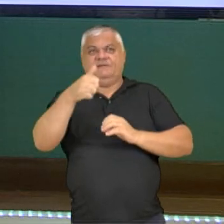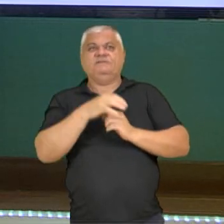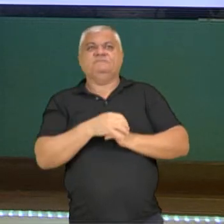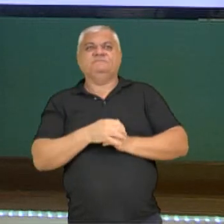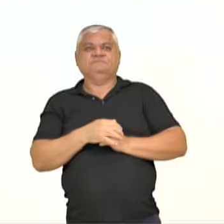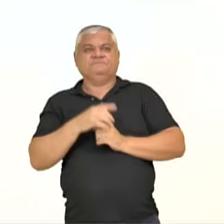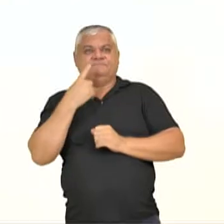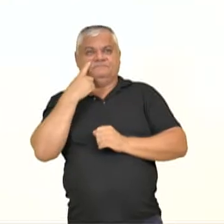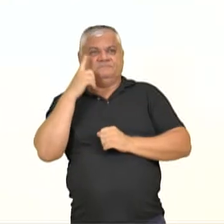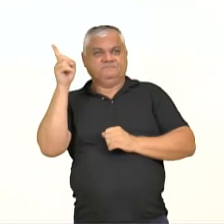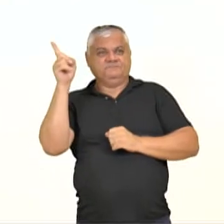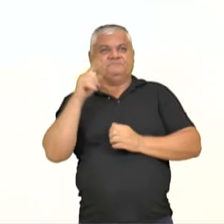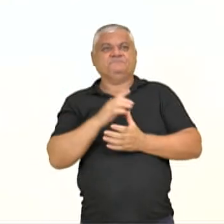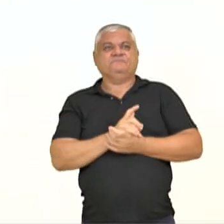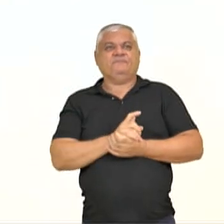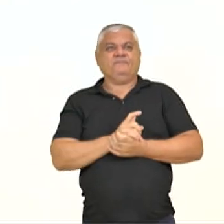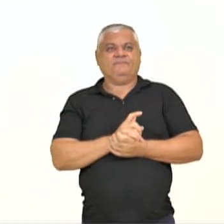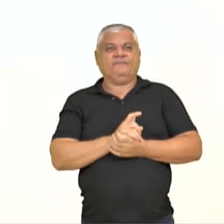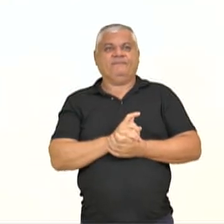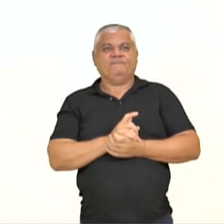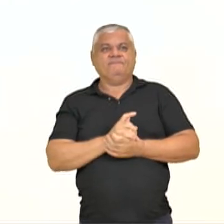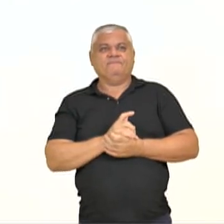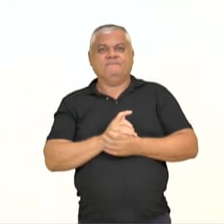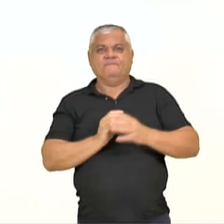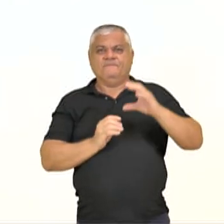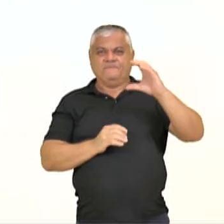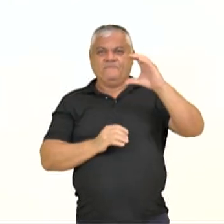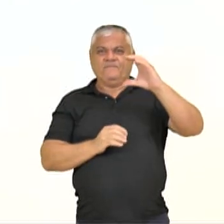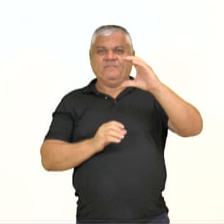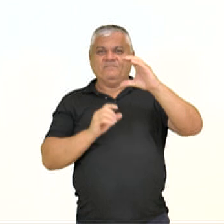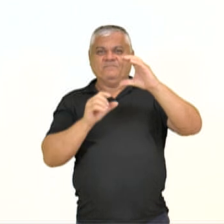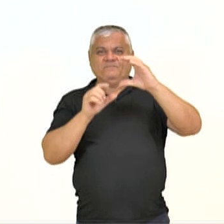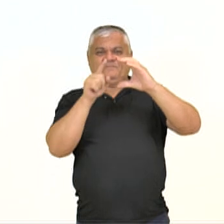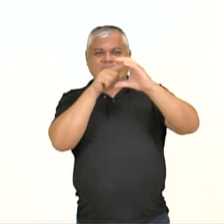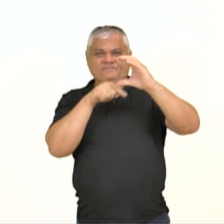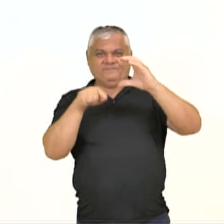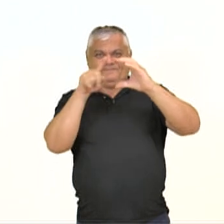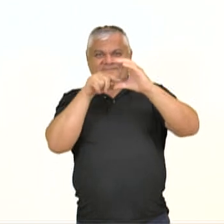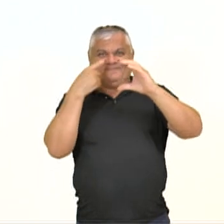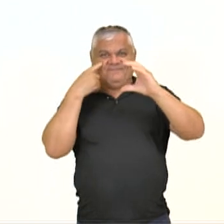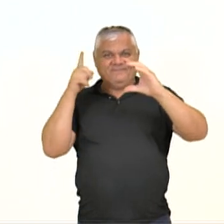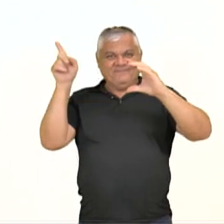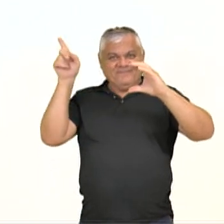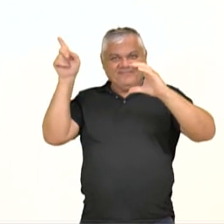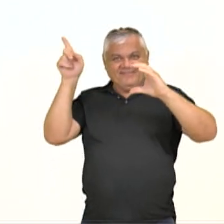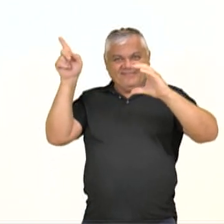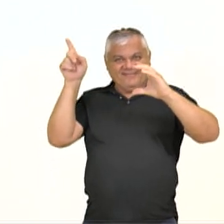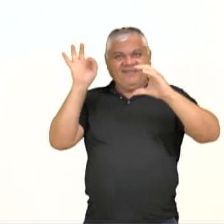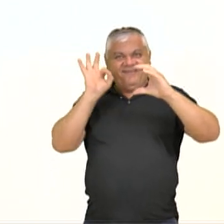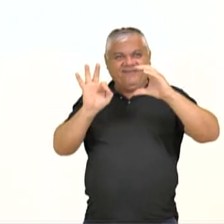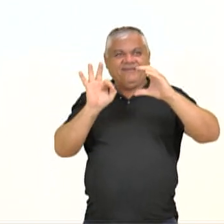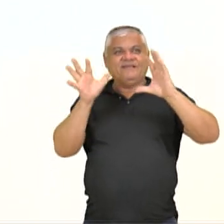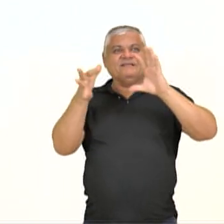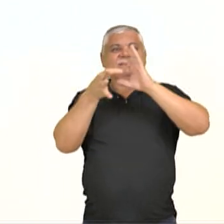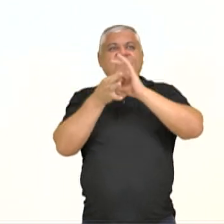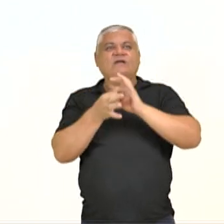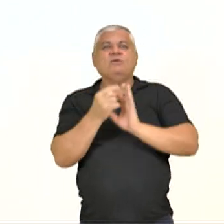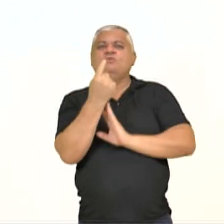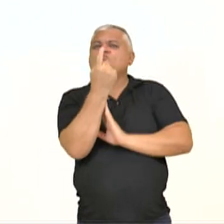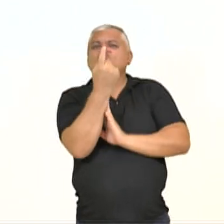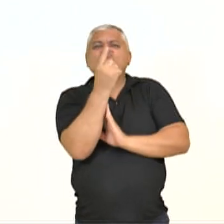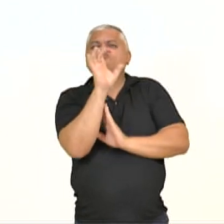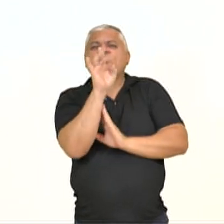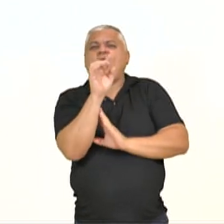na tela o exemplo. Ó, primário, essa esferazinha aqui. Observe, esse carbono está ligado a apenas um